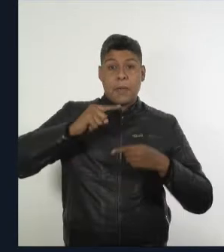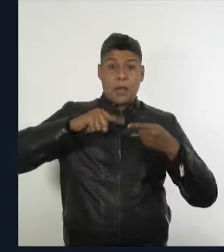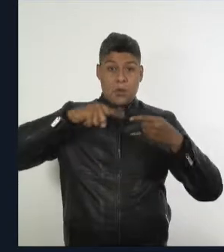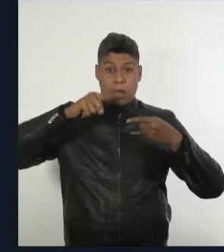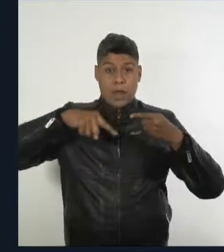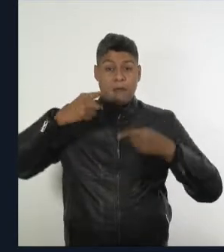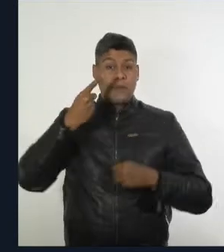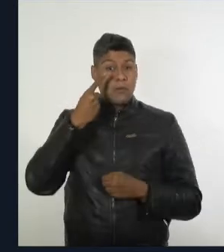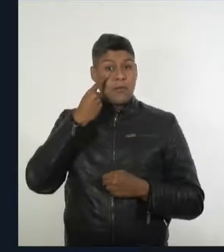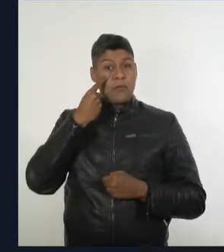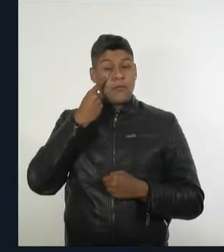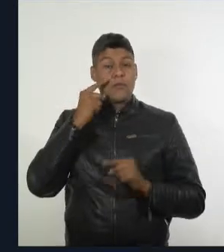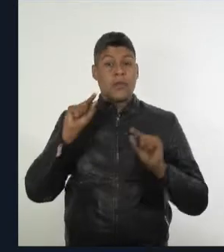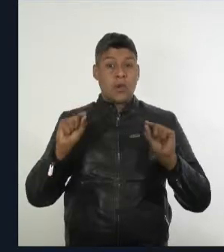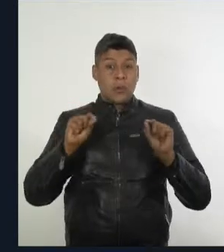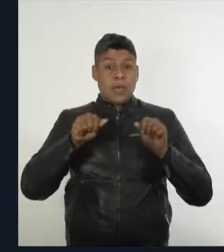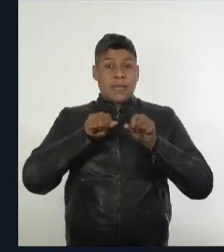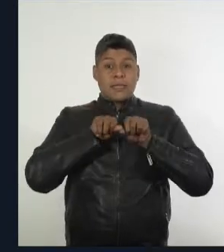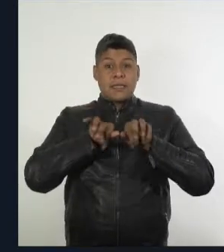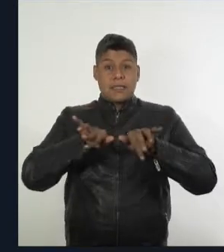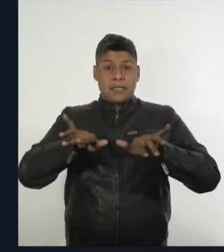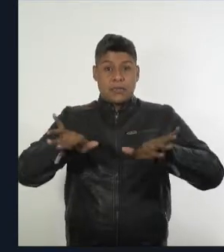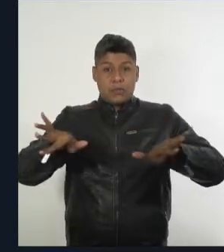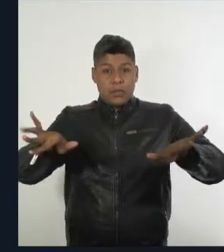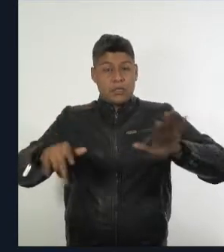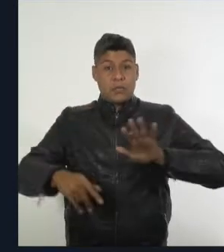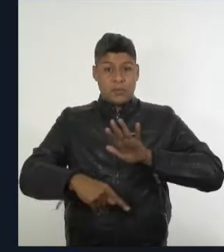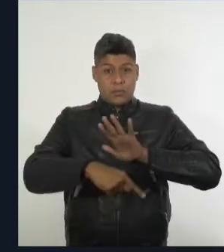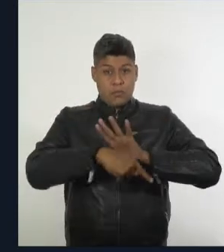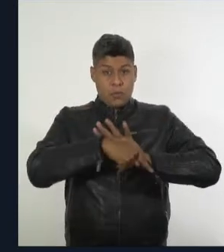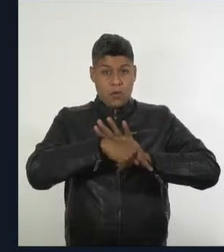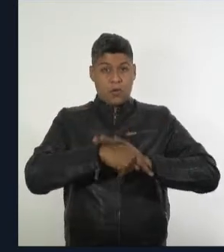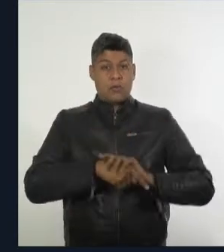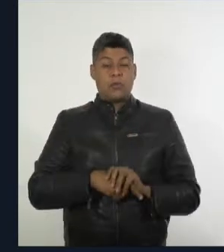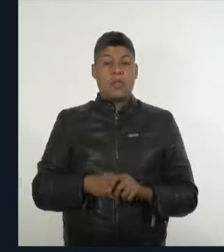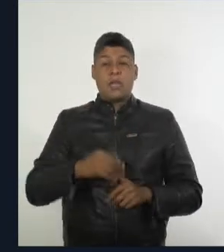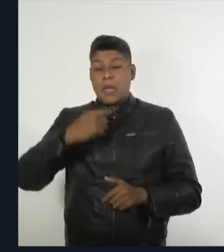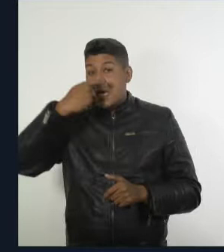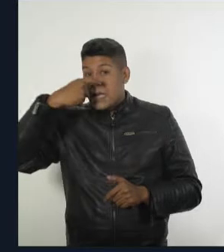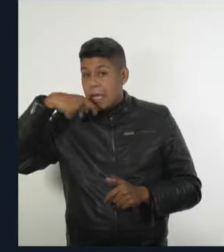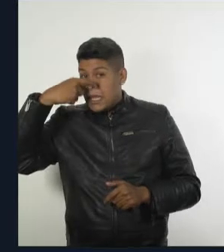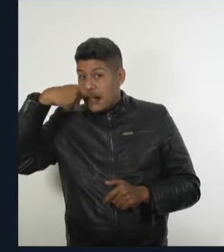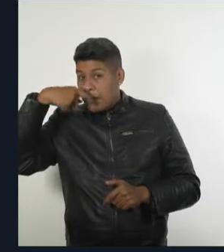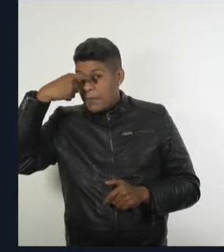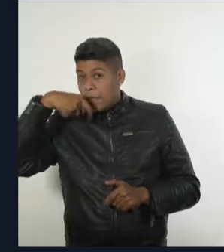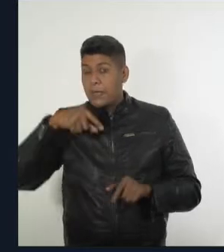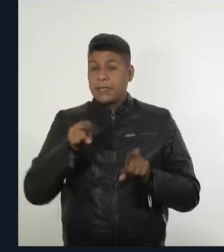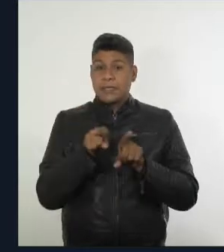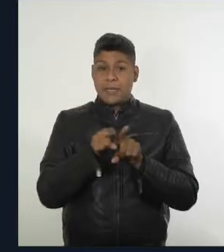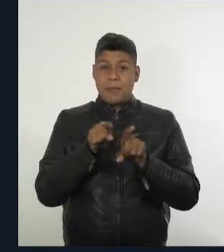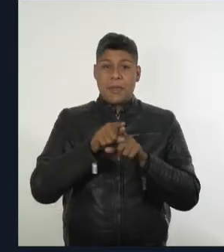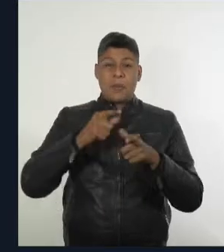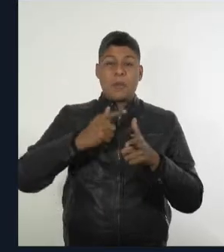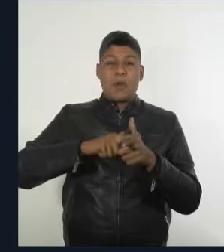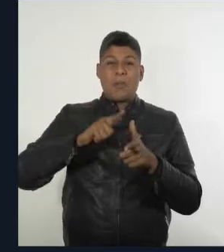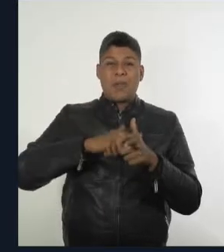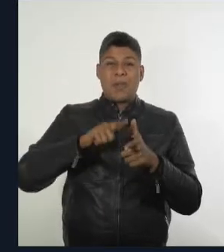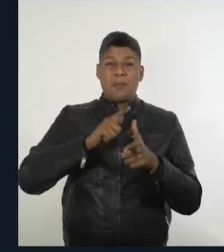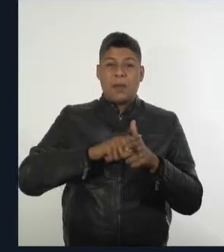gente pode ver a distribuição dos casos notificados de síndrome gripal e síndrome respiratória aguda